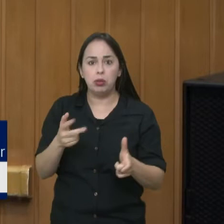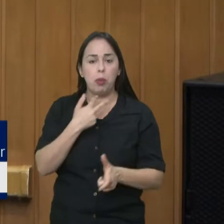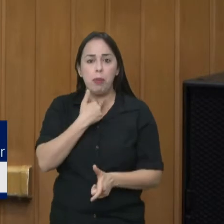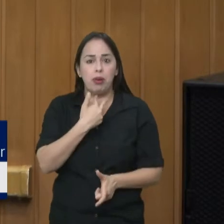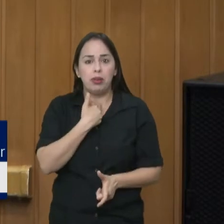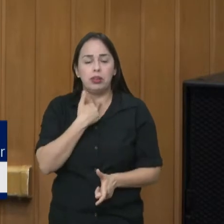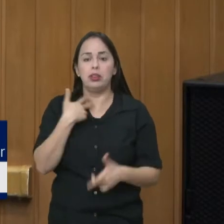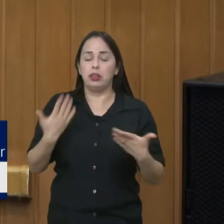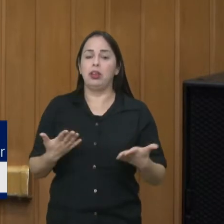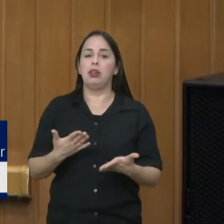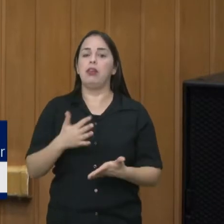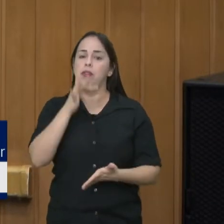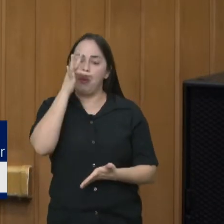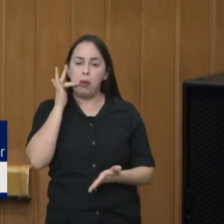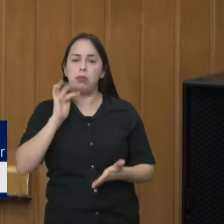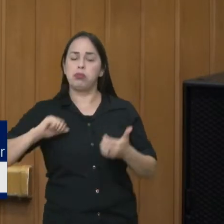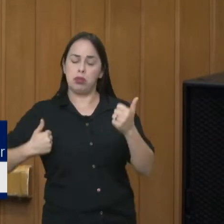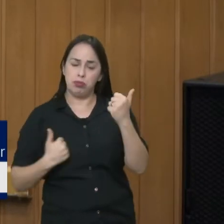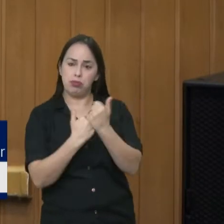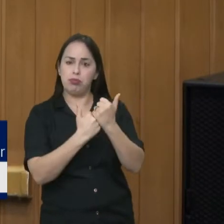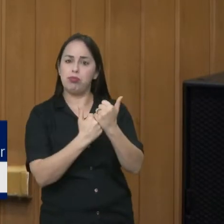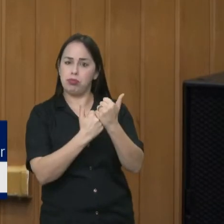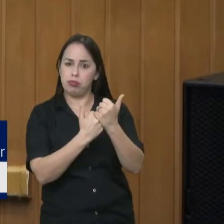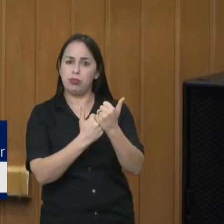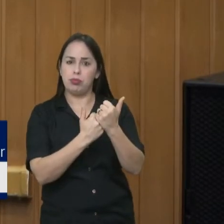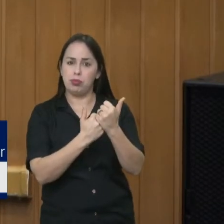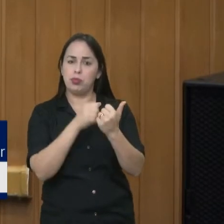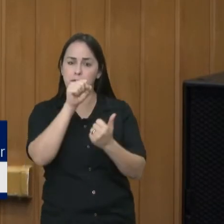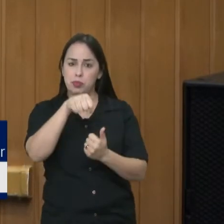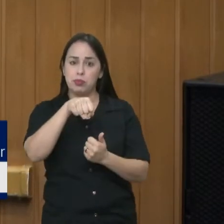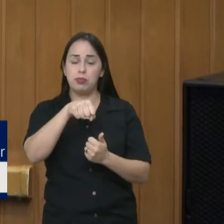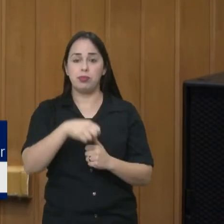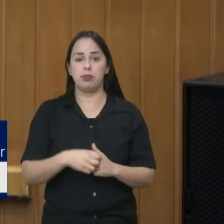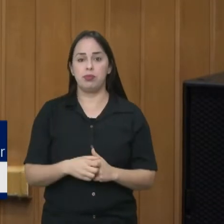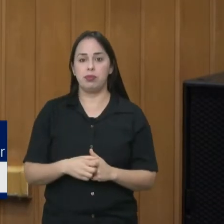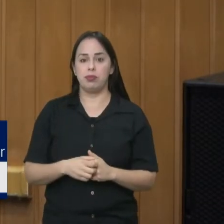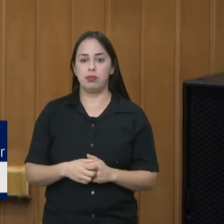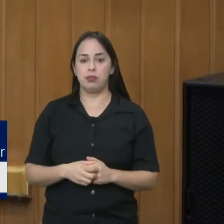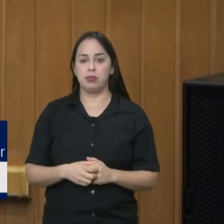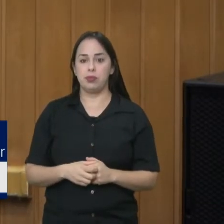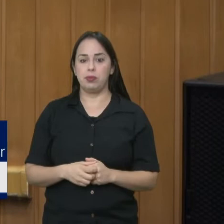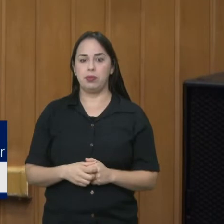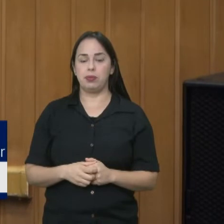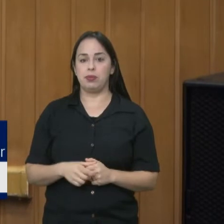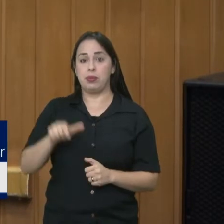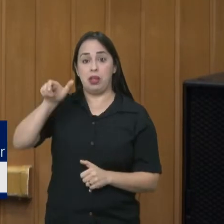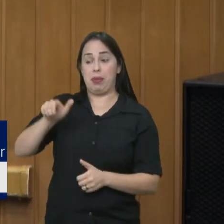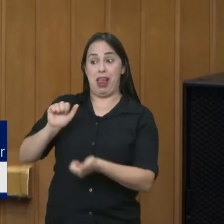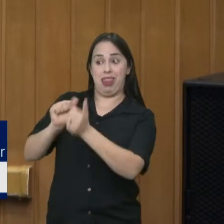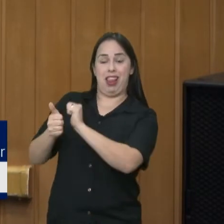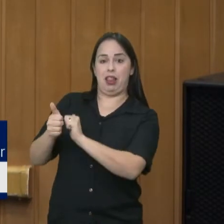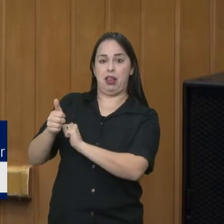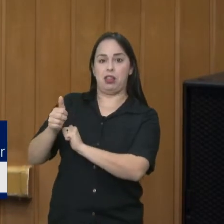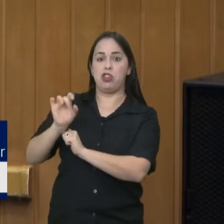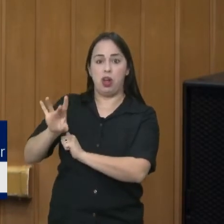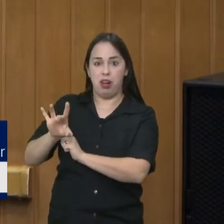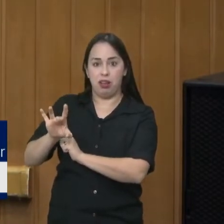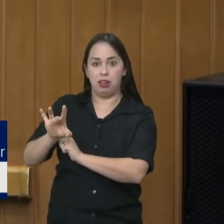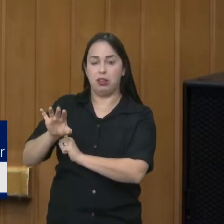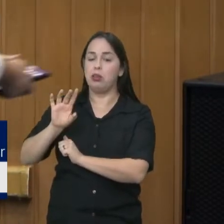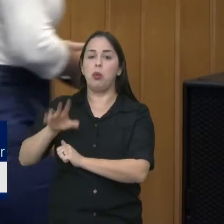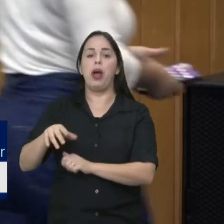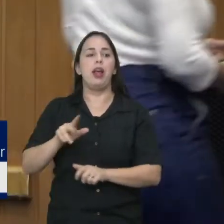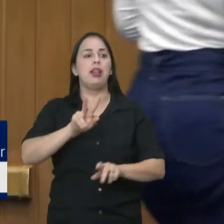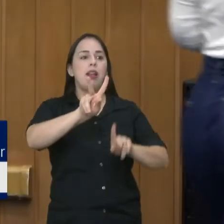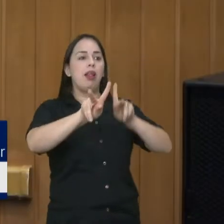Então, Fabião, tem todo o meu apoio nessa moção. E nenhum, não é uma atleta, nenhum ser humano merece